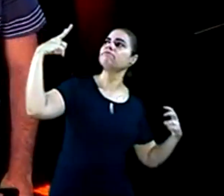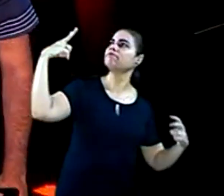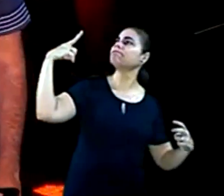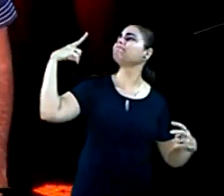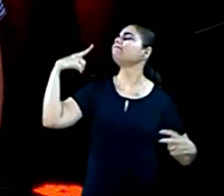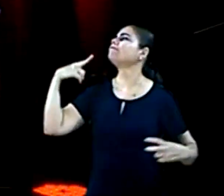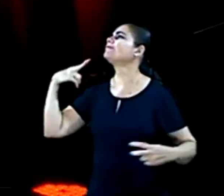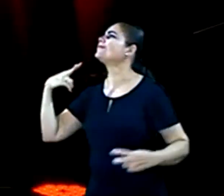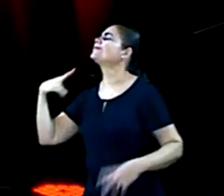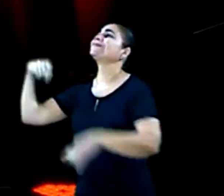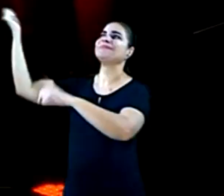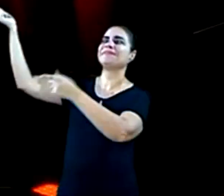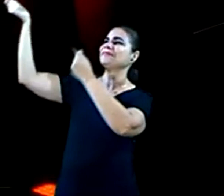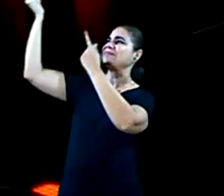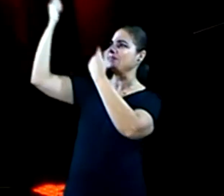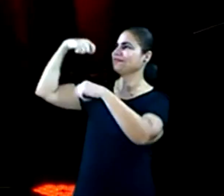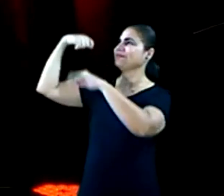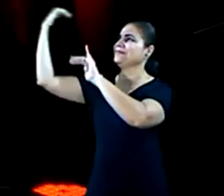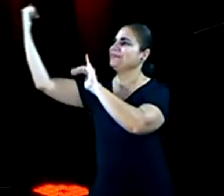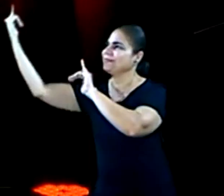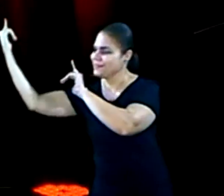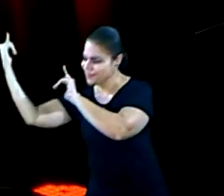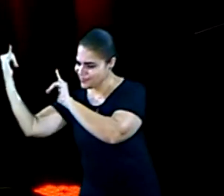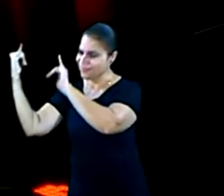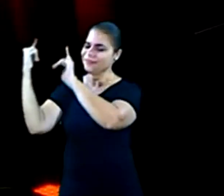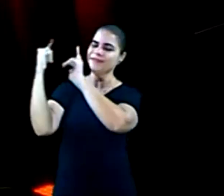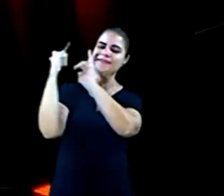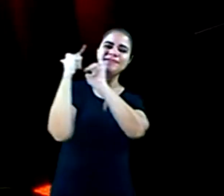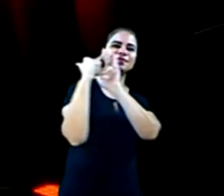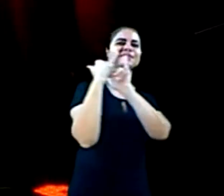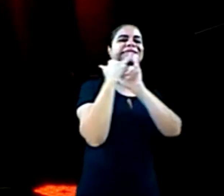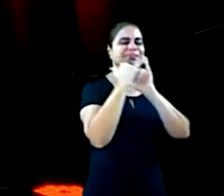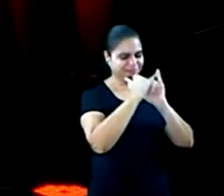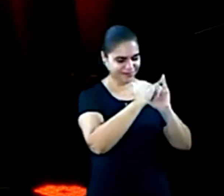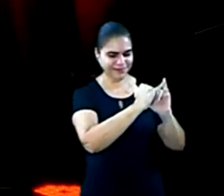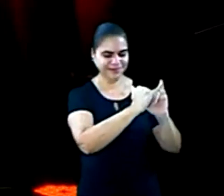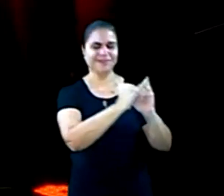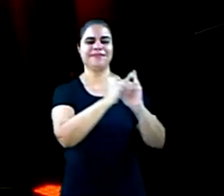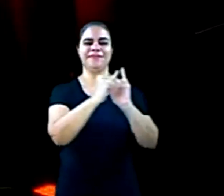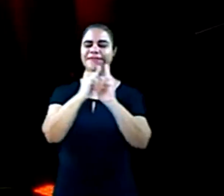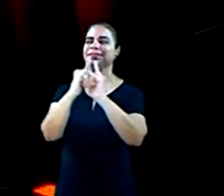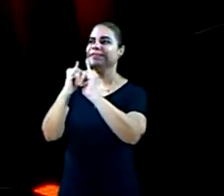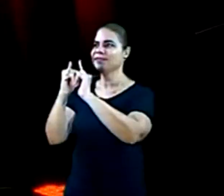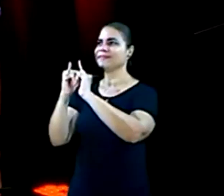fez, e sem ressentimento oferecer